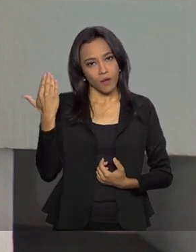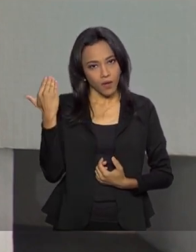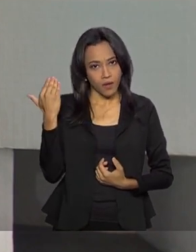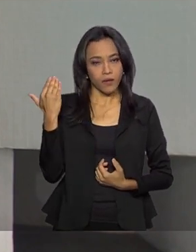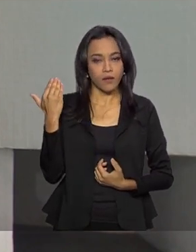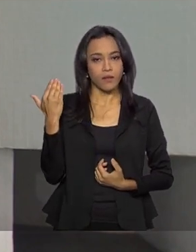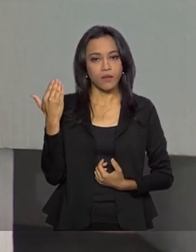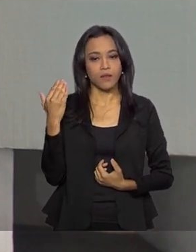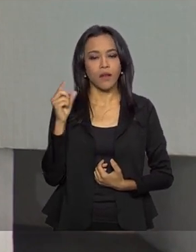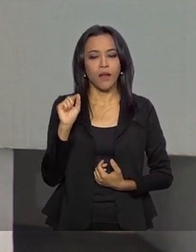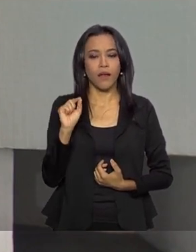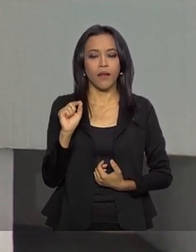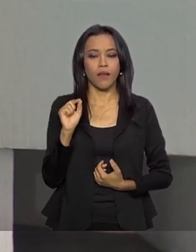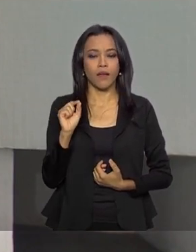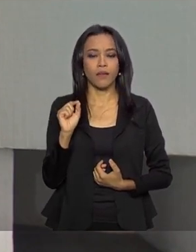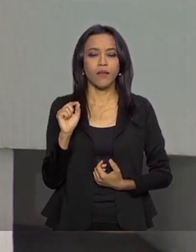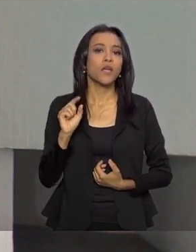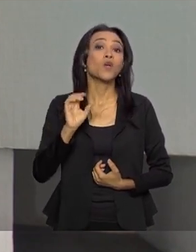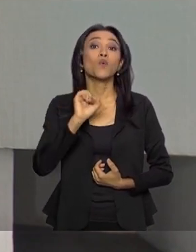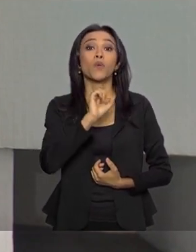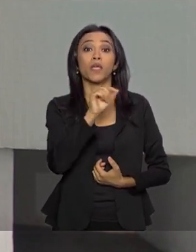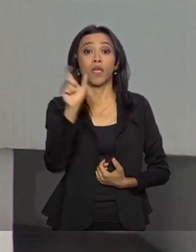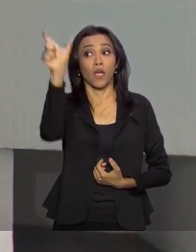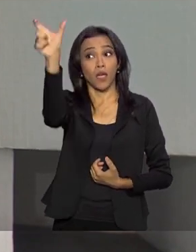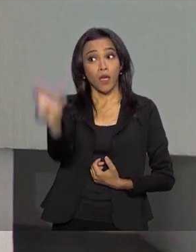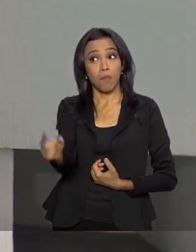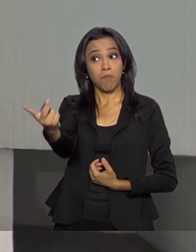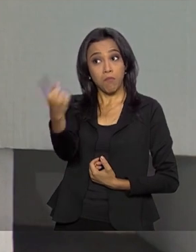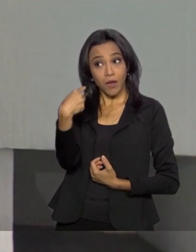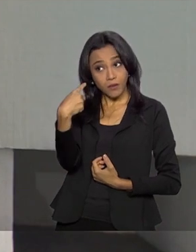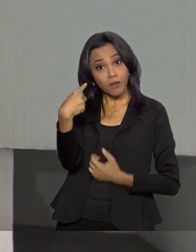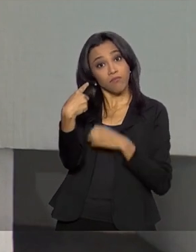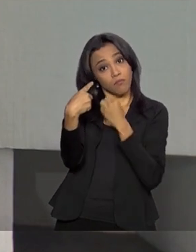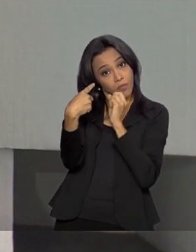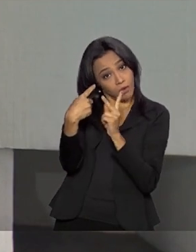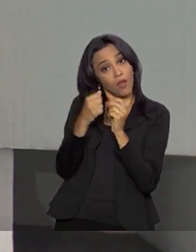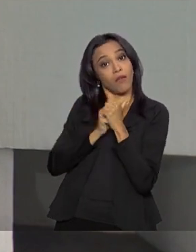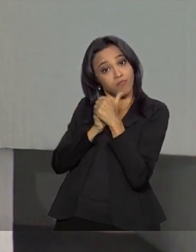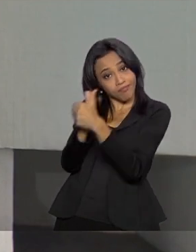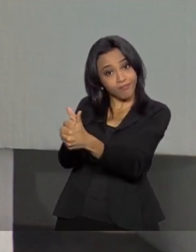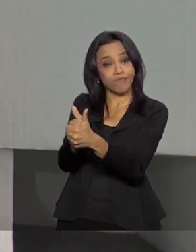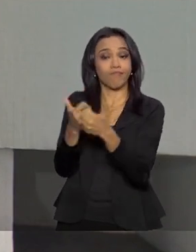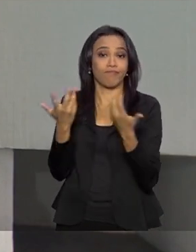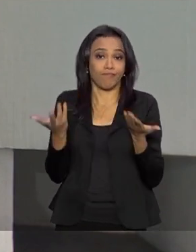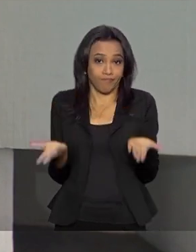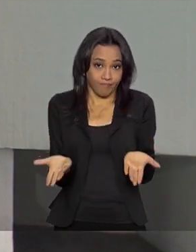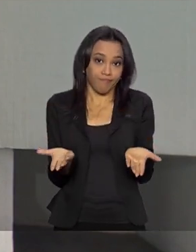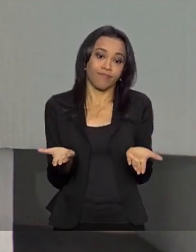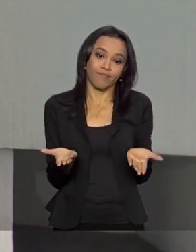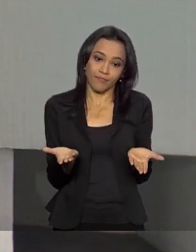coisa, né? O que seu mestre se mandar, faríamos todos. Então, Maria do Padre,